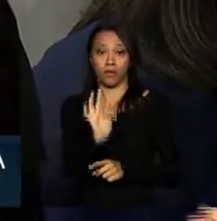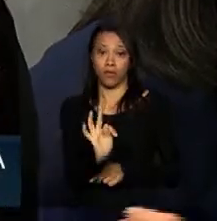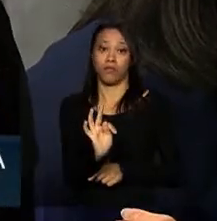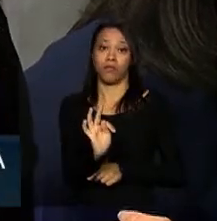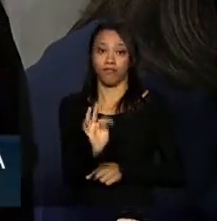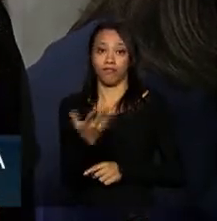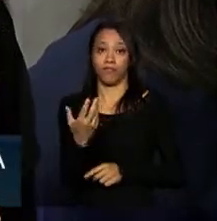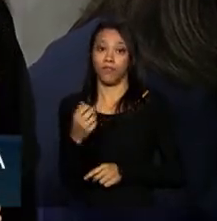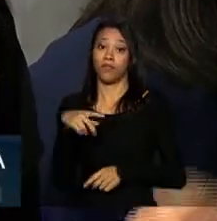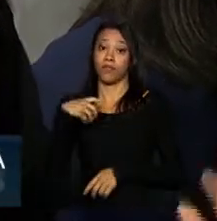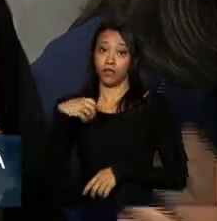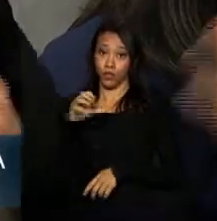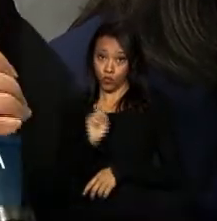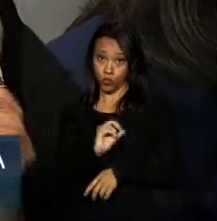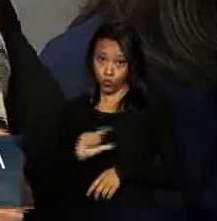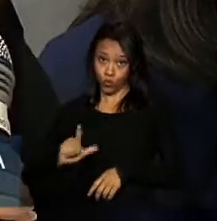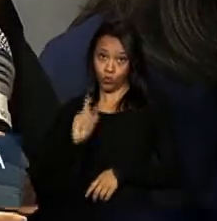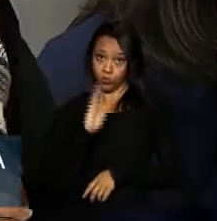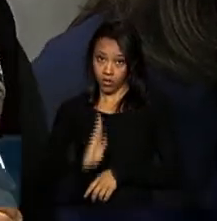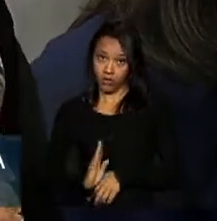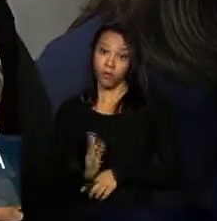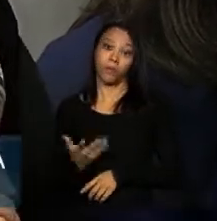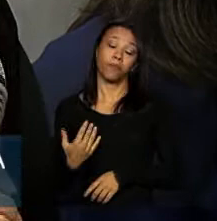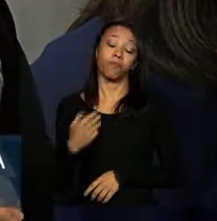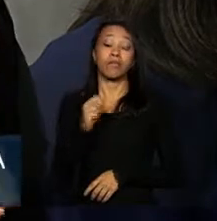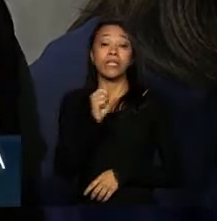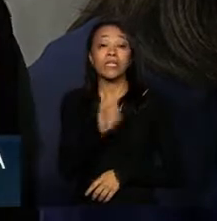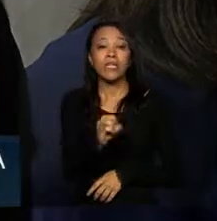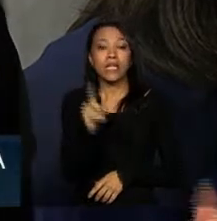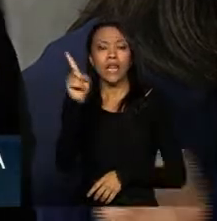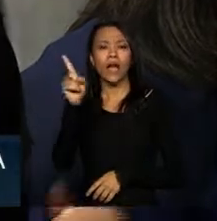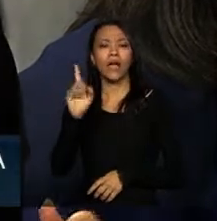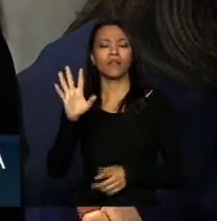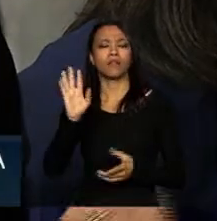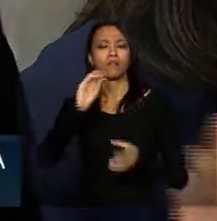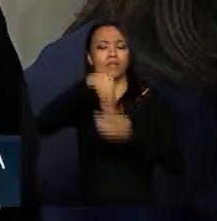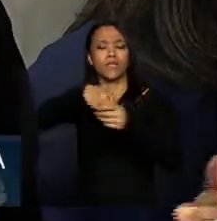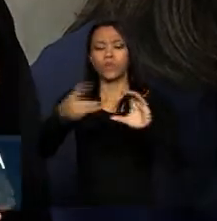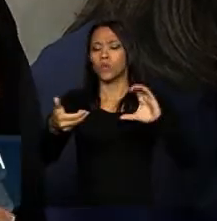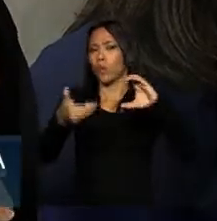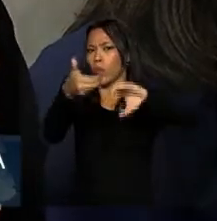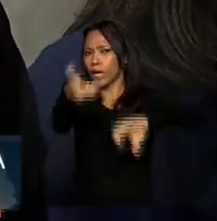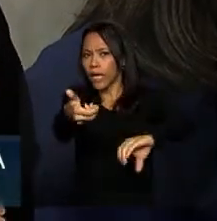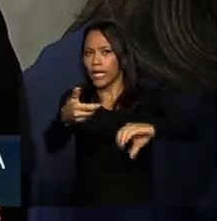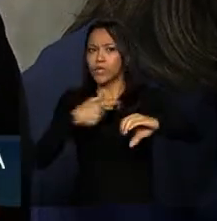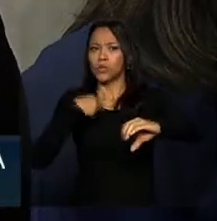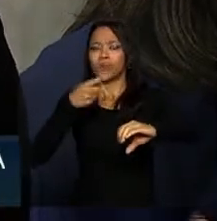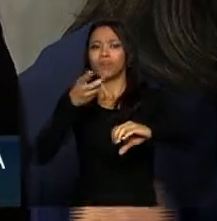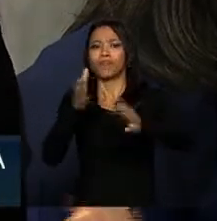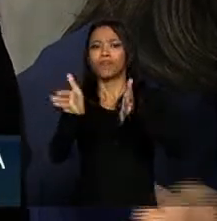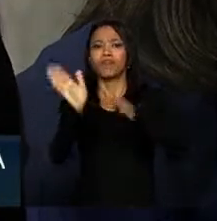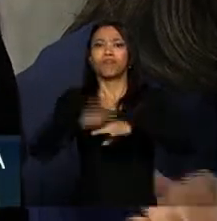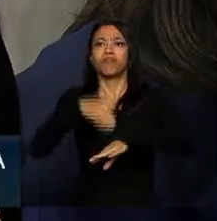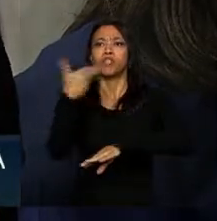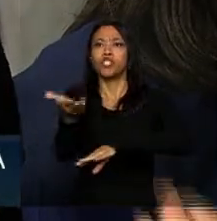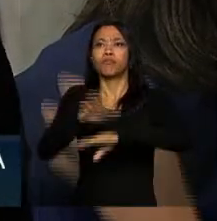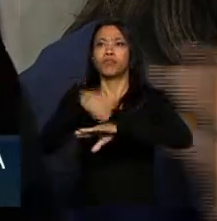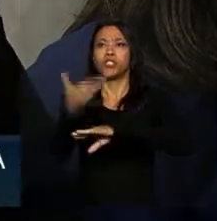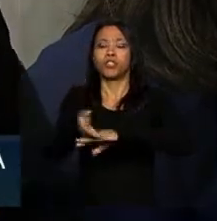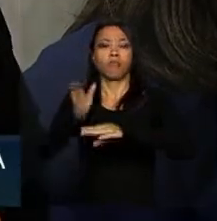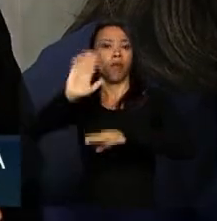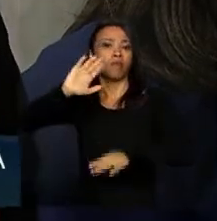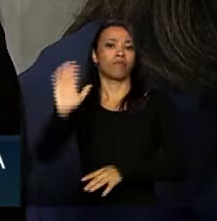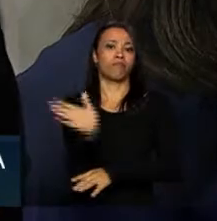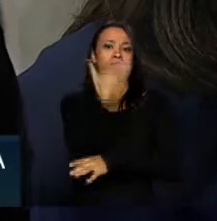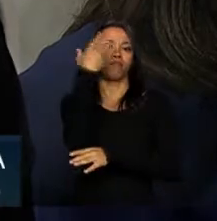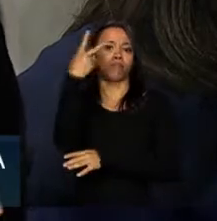avançar um processo de impeachment no Congresso, eu queria saber se os trabalhadores rurais estariam dispostos a